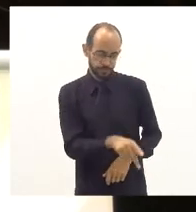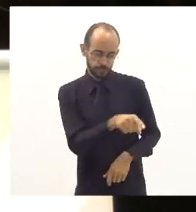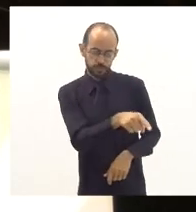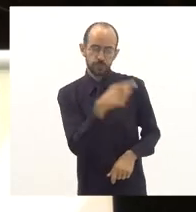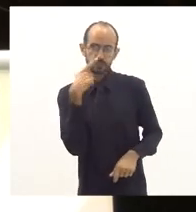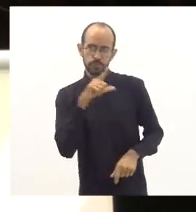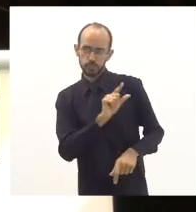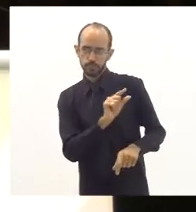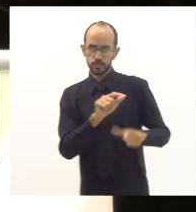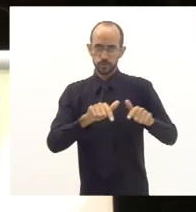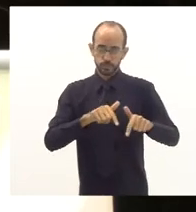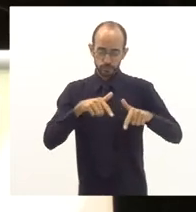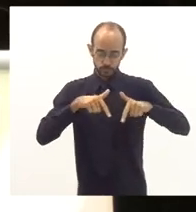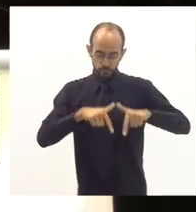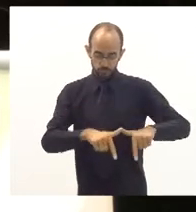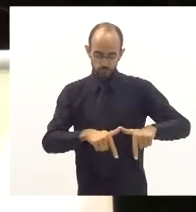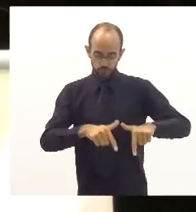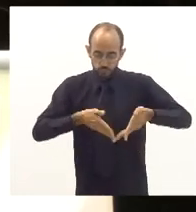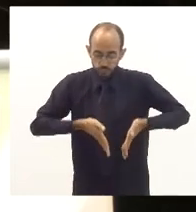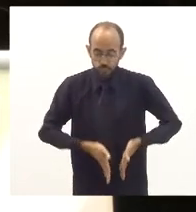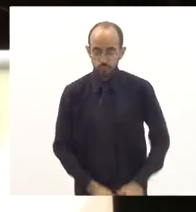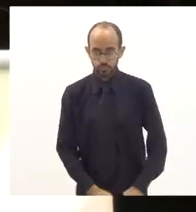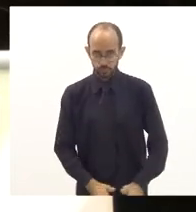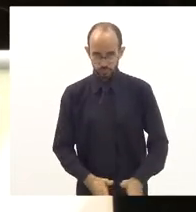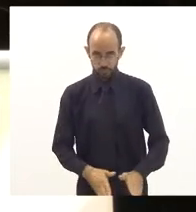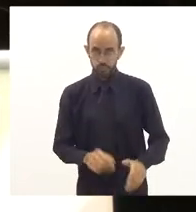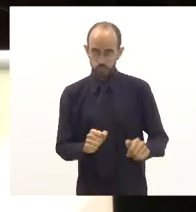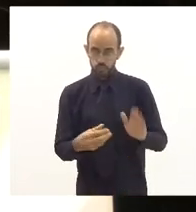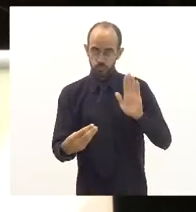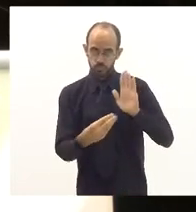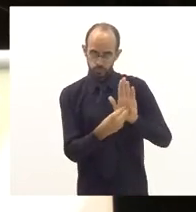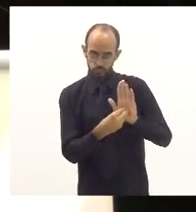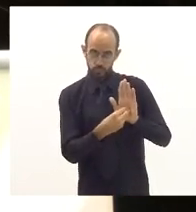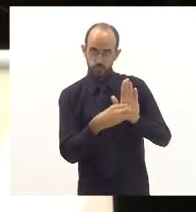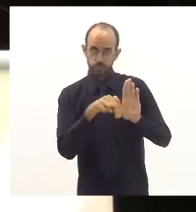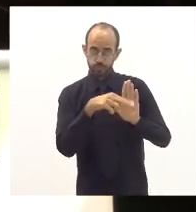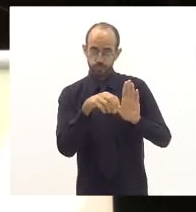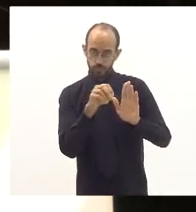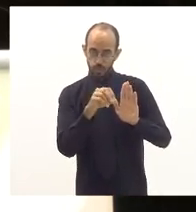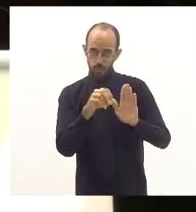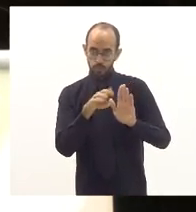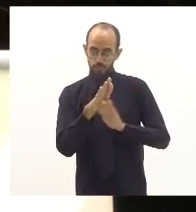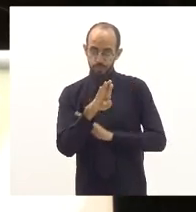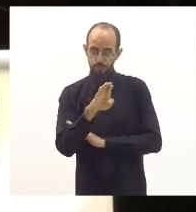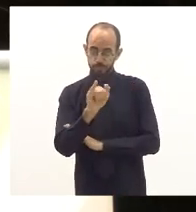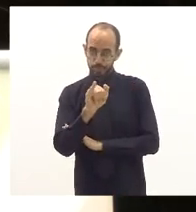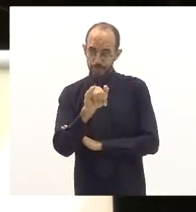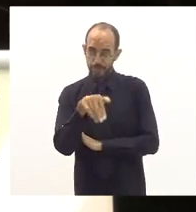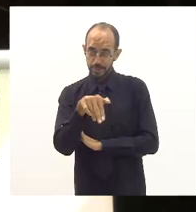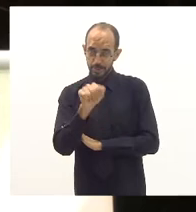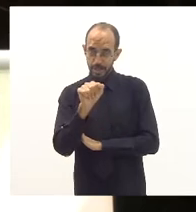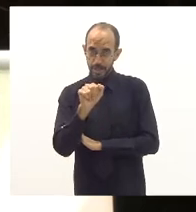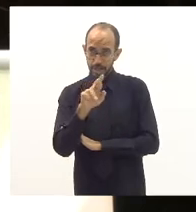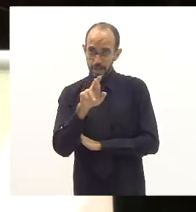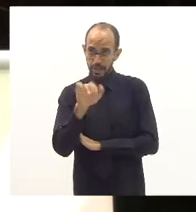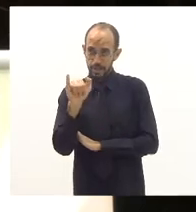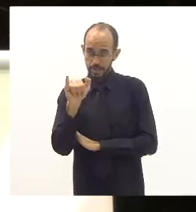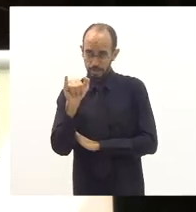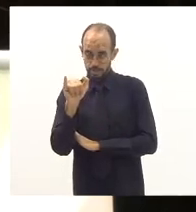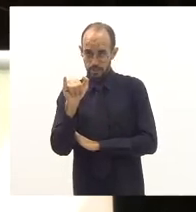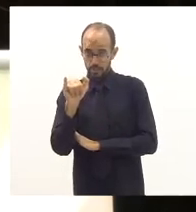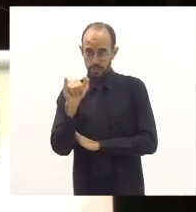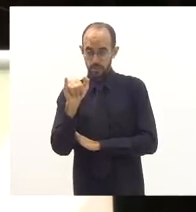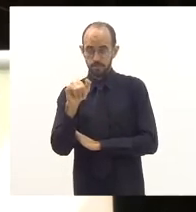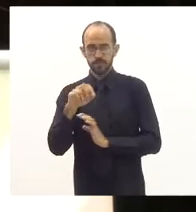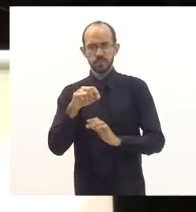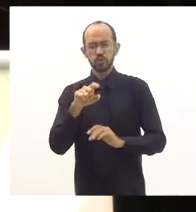nas suas certidões de nascimento fosse averbado o gênero não binário em linguagem neutra. Isso é uma